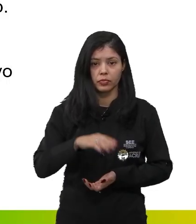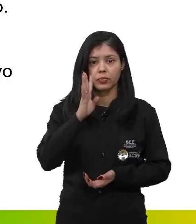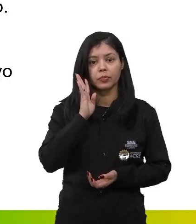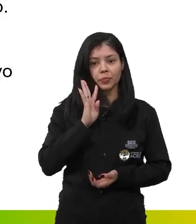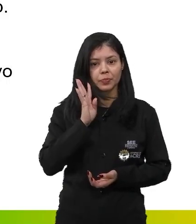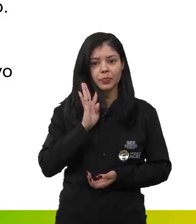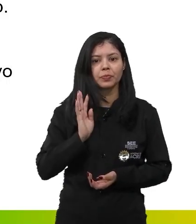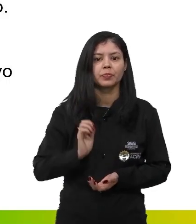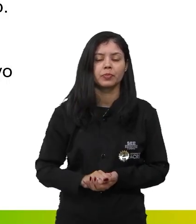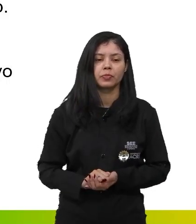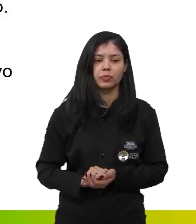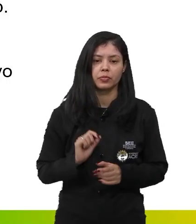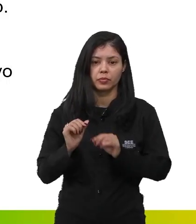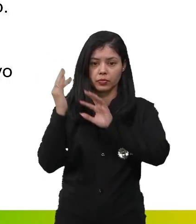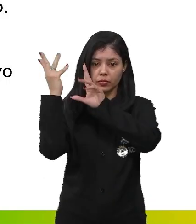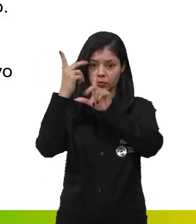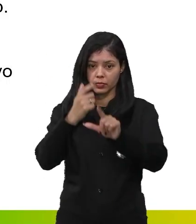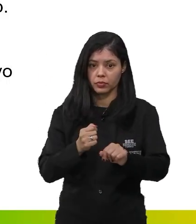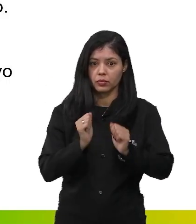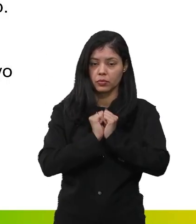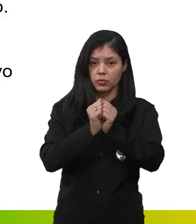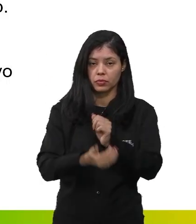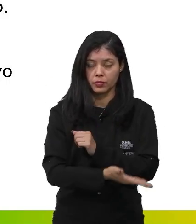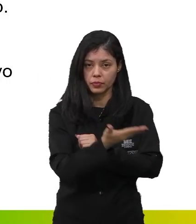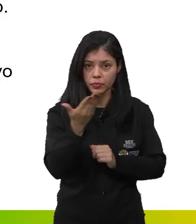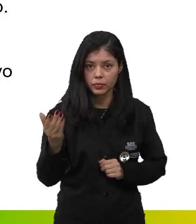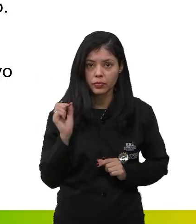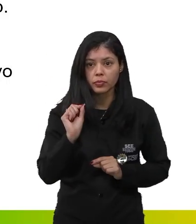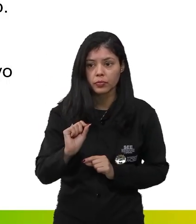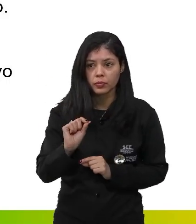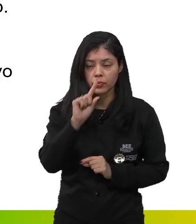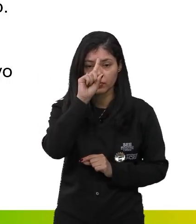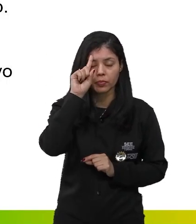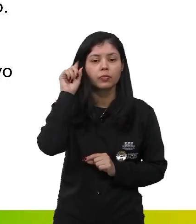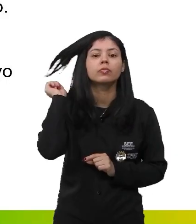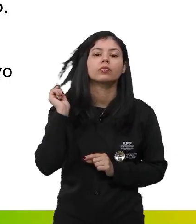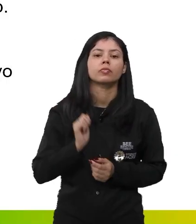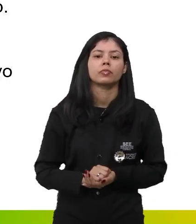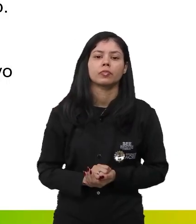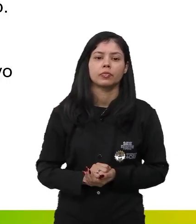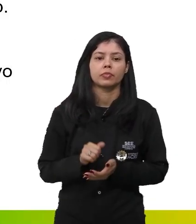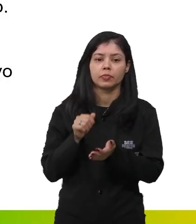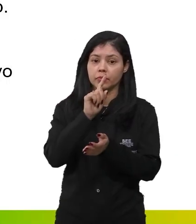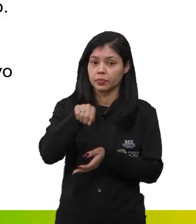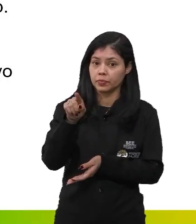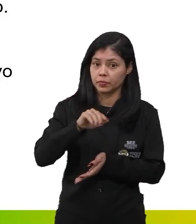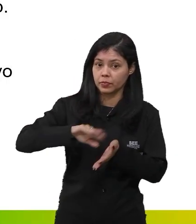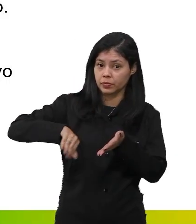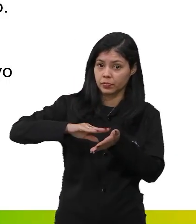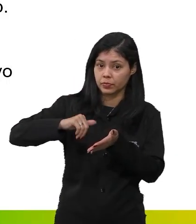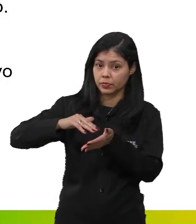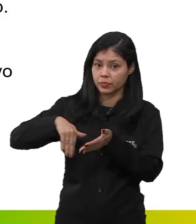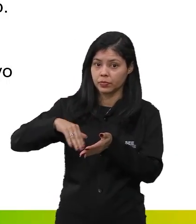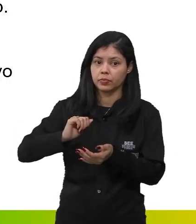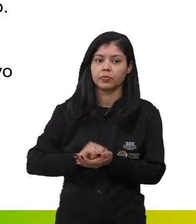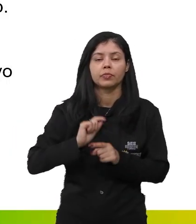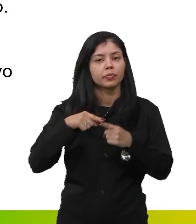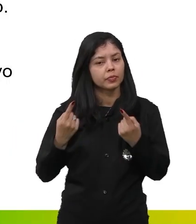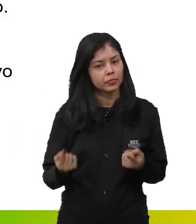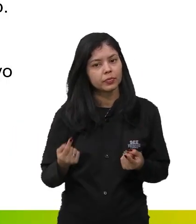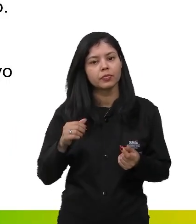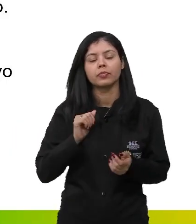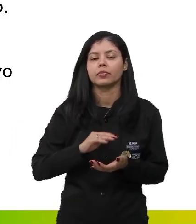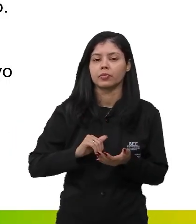Interessante aqui, e eu queria relembrar isso com vocês, dá muitas vezes para ir por eliminação também, viu? É claro que para fazer